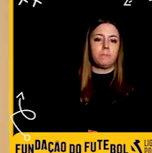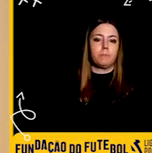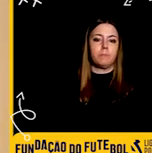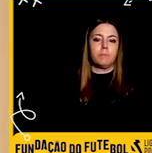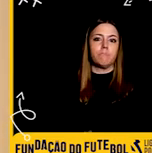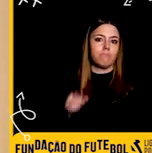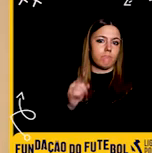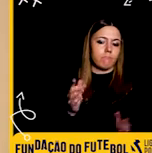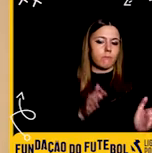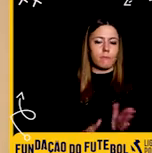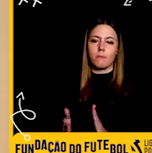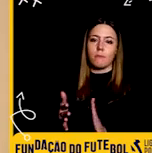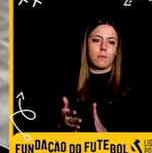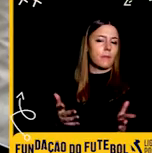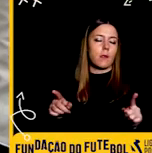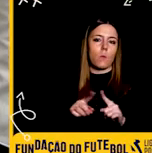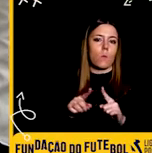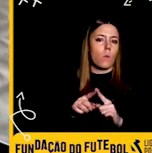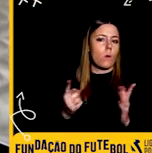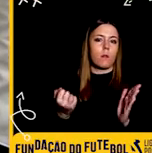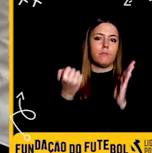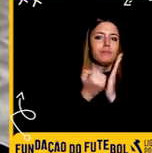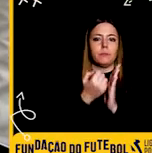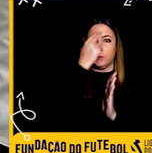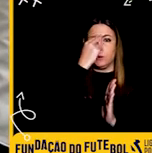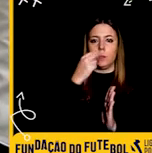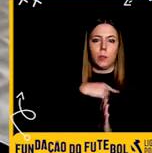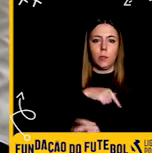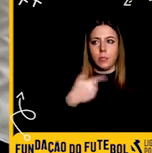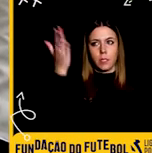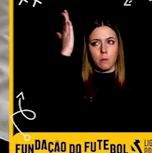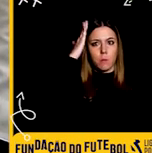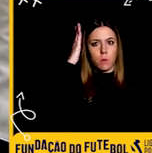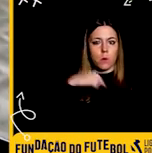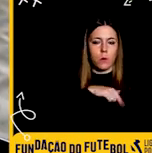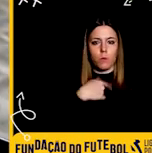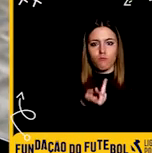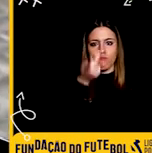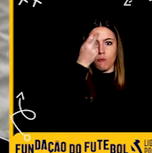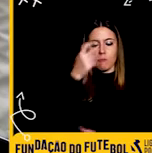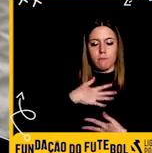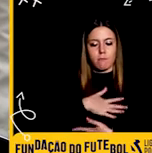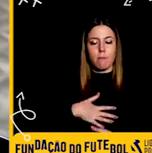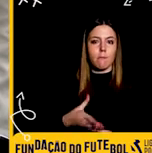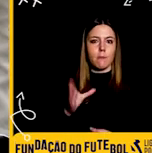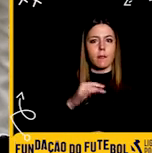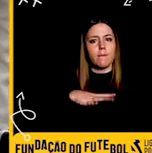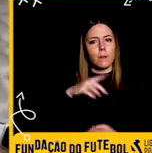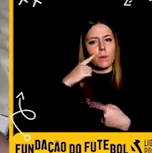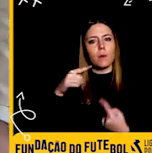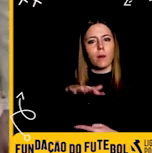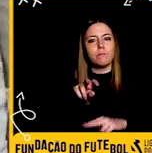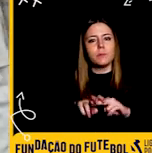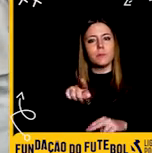Guimarães, são momentos que ficam marcados na nossa história, na nossa memória e aqui no balneário muito mais.